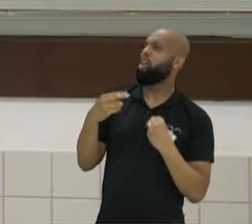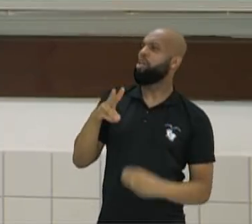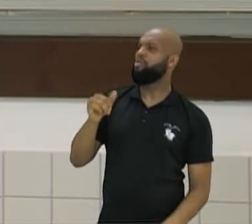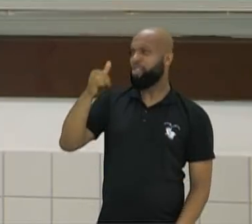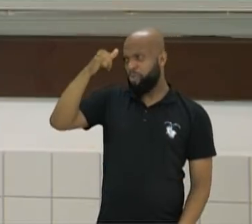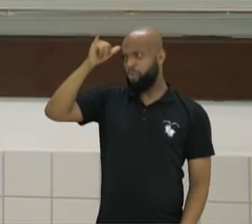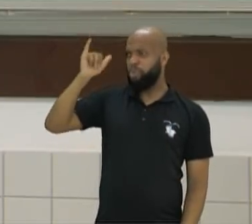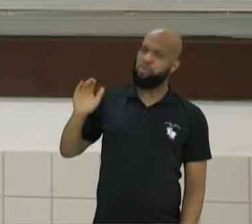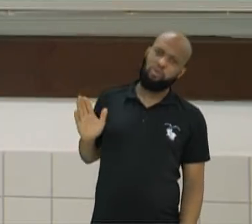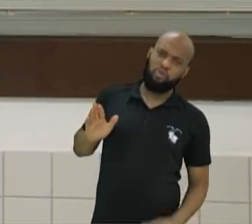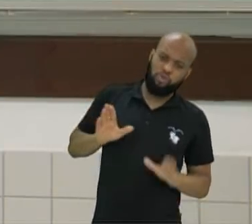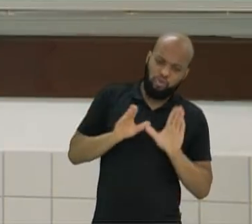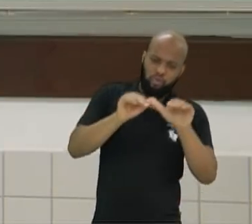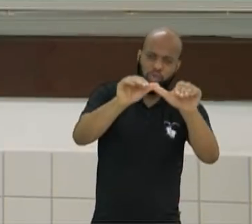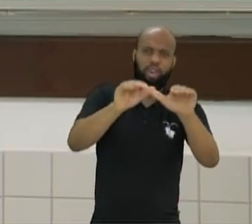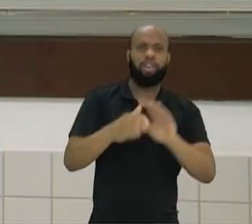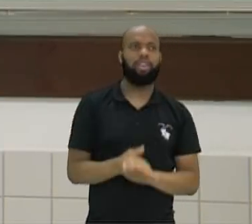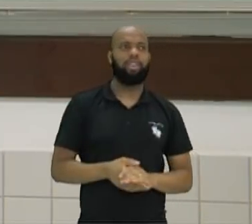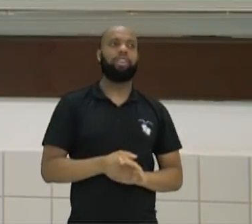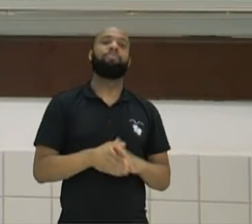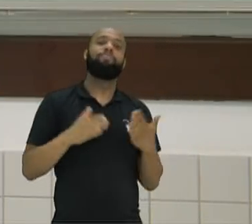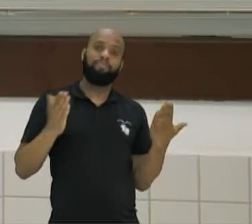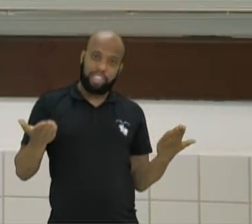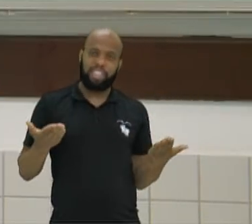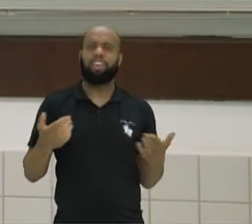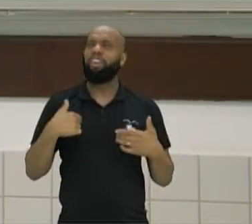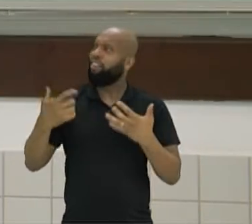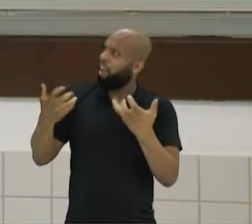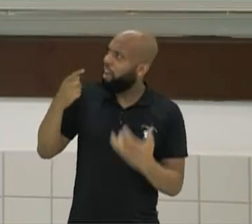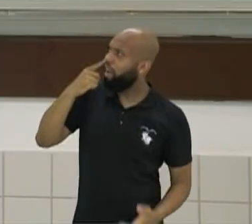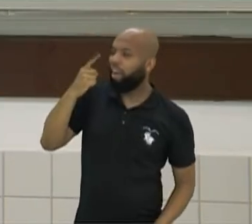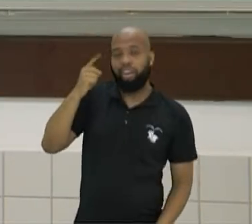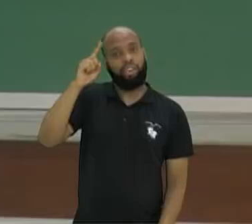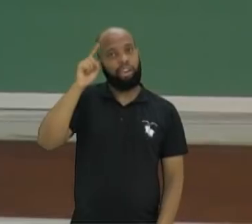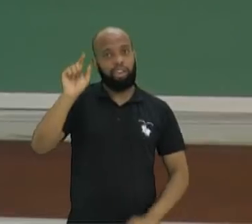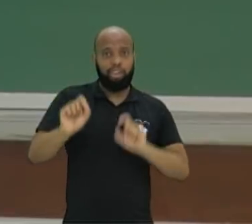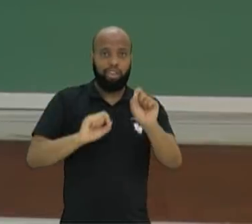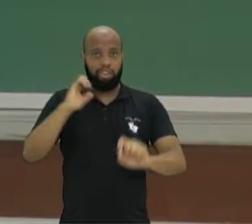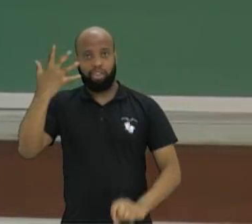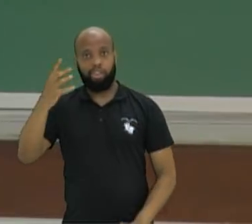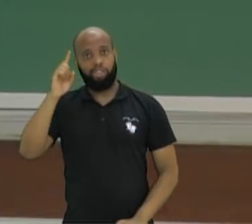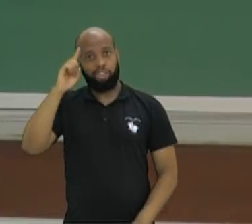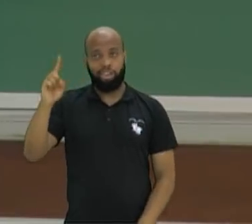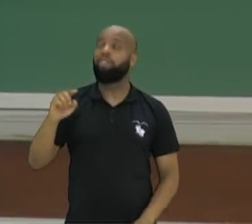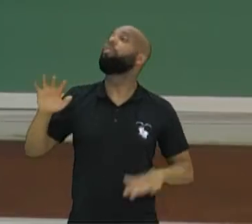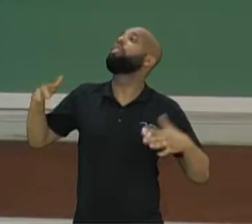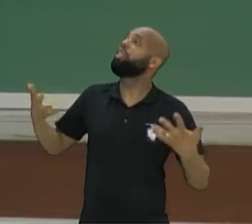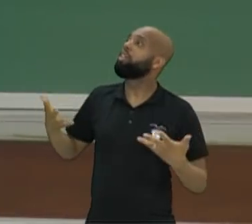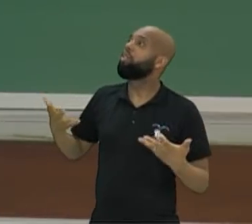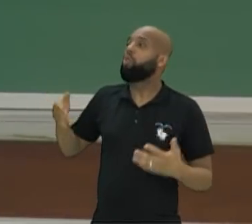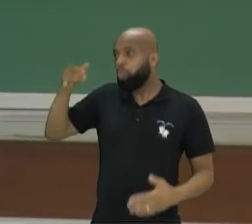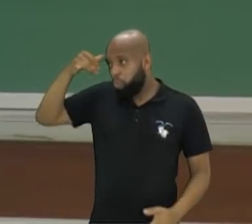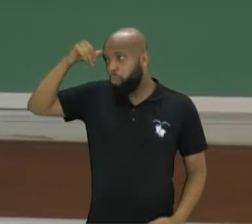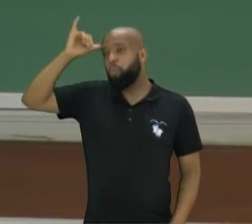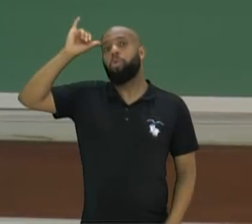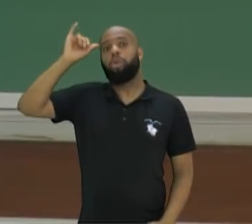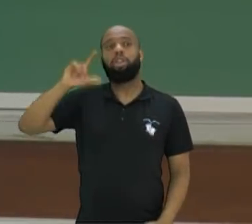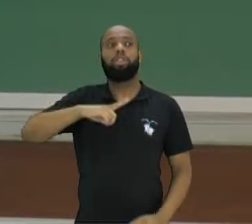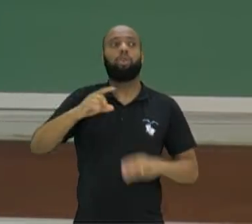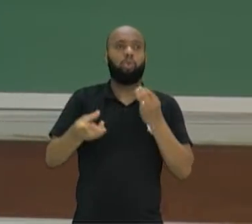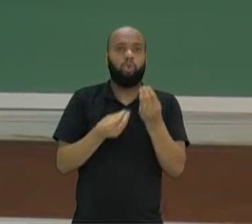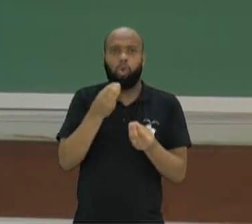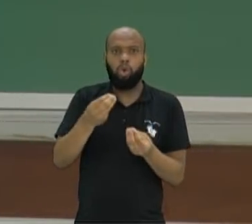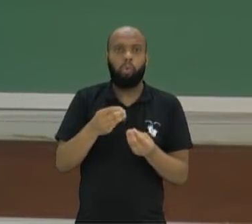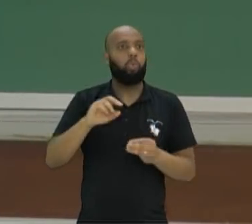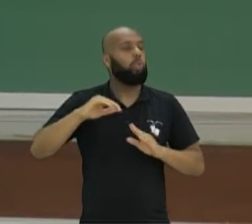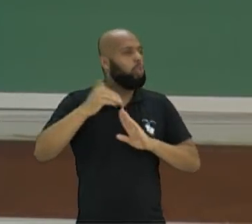Não, essa eu pago para ver. Pá, disse que pagou, né? Pá! No dia, chegou todo mundo aí. Aí, Maurício, cadê o boi voador? Tá aqui, ó. Diz que